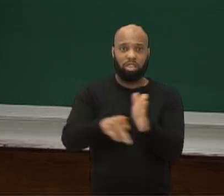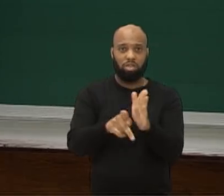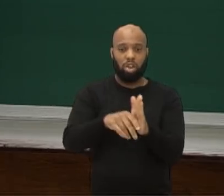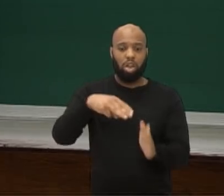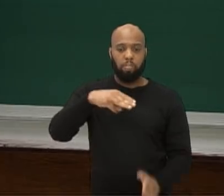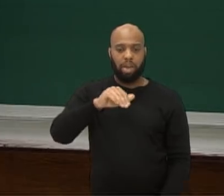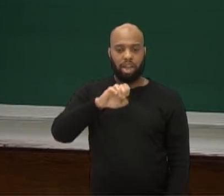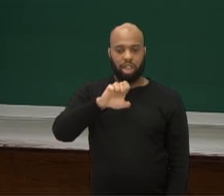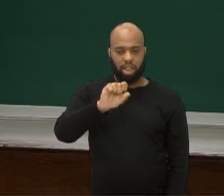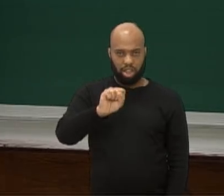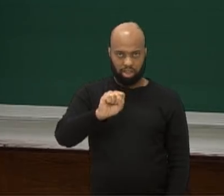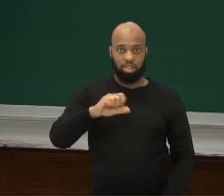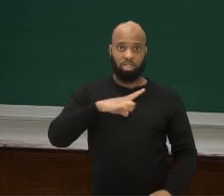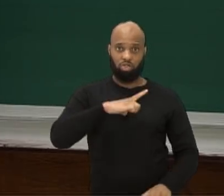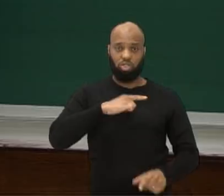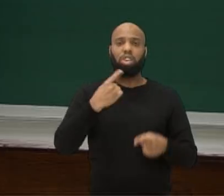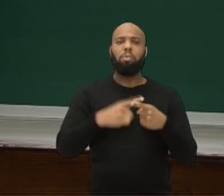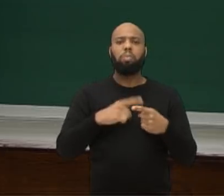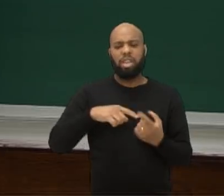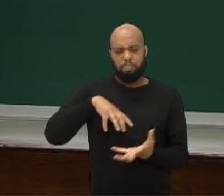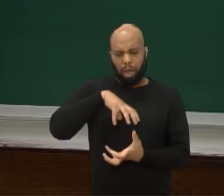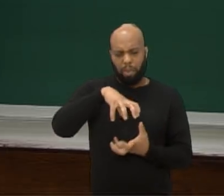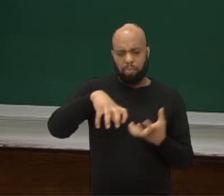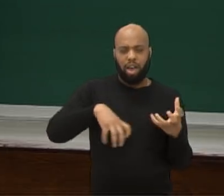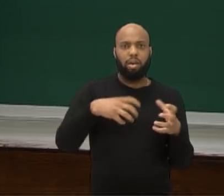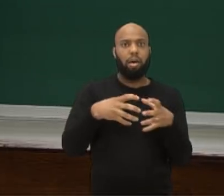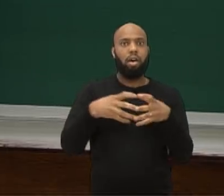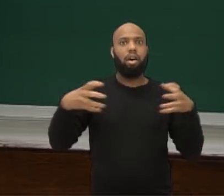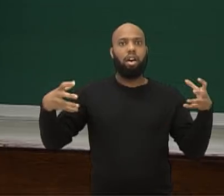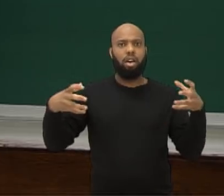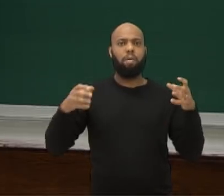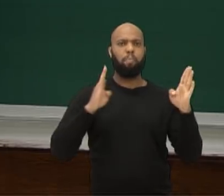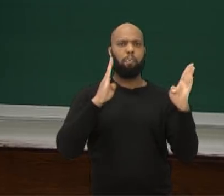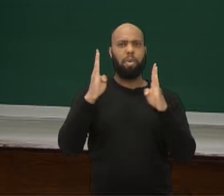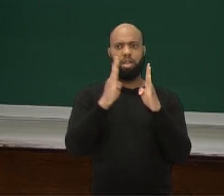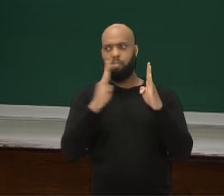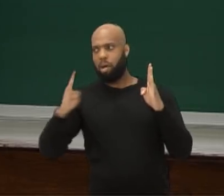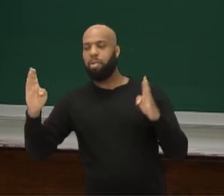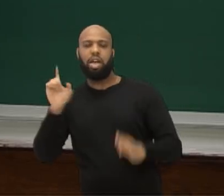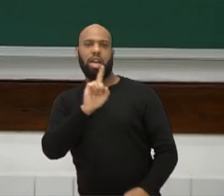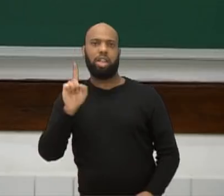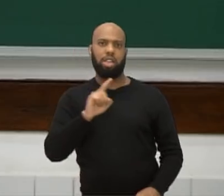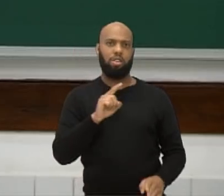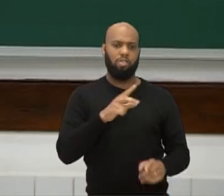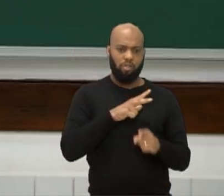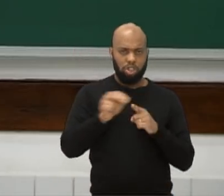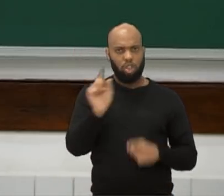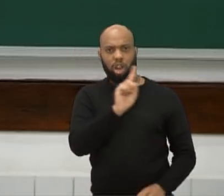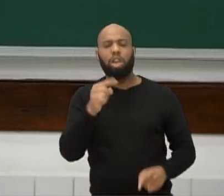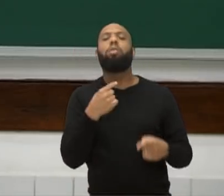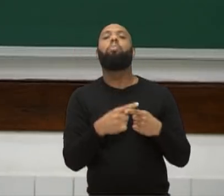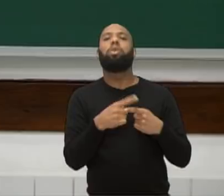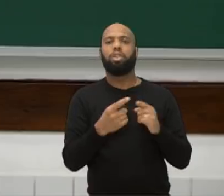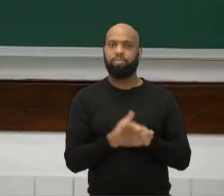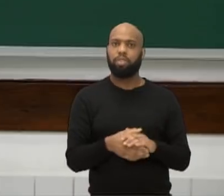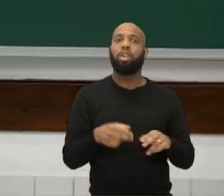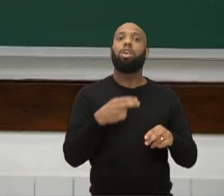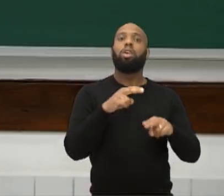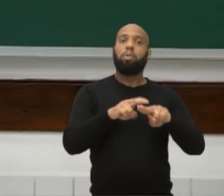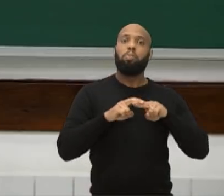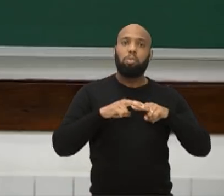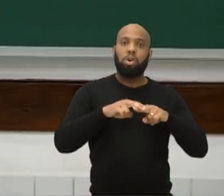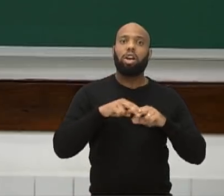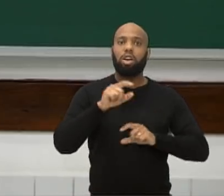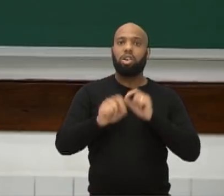que a revolta dos malês não teve grande duração ou não teve uma vitória? Por conta principalmente